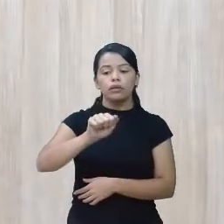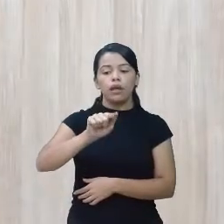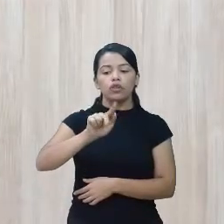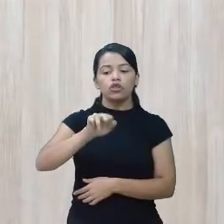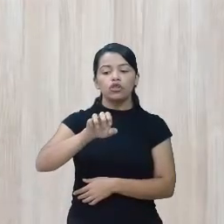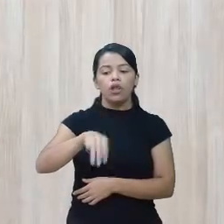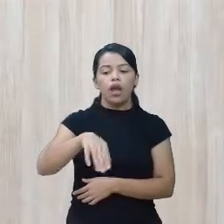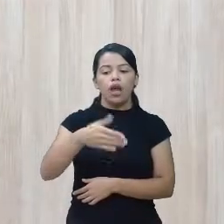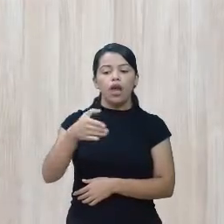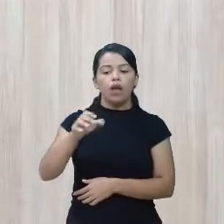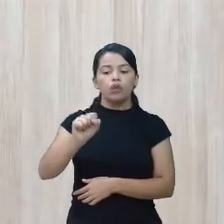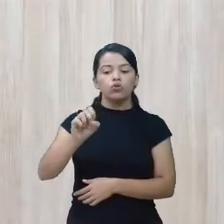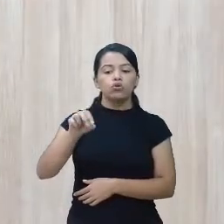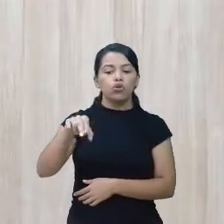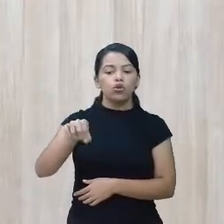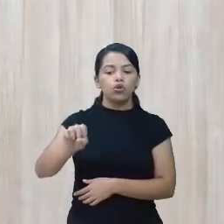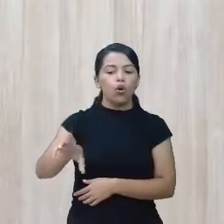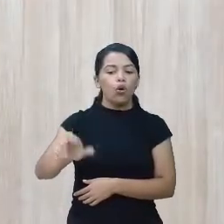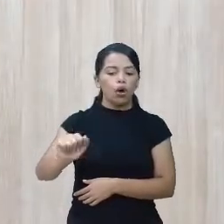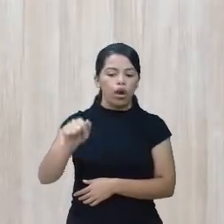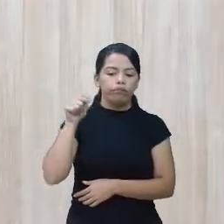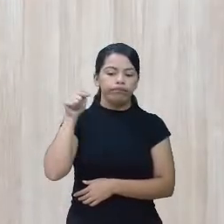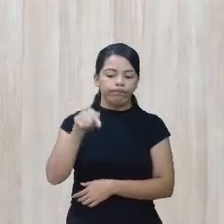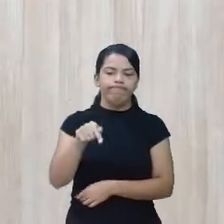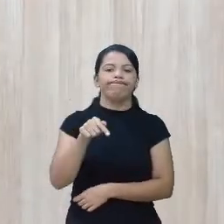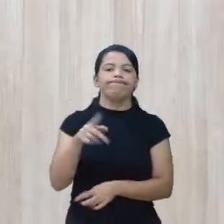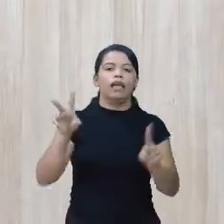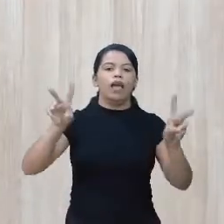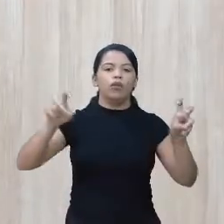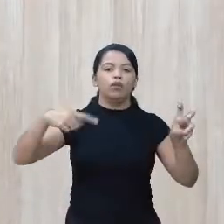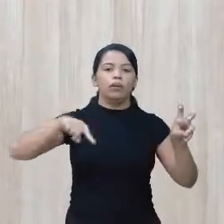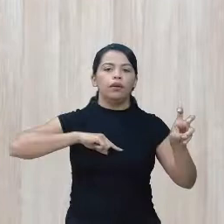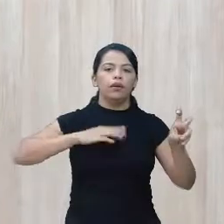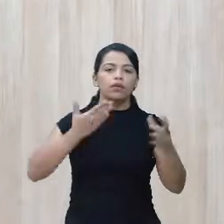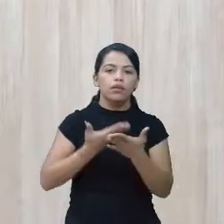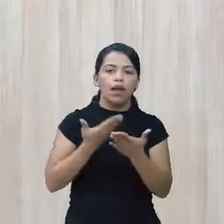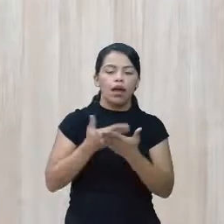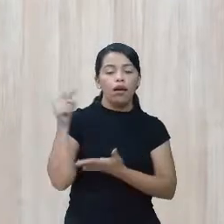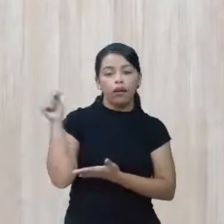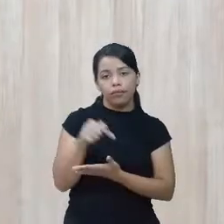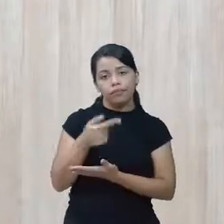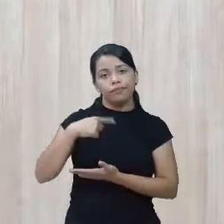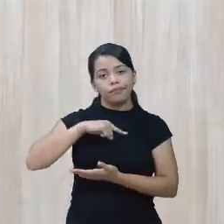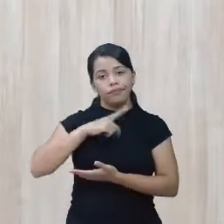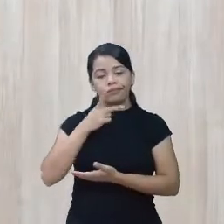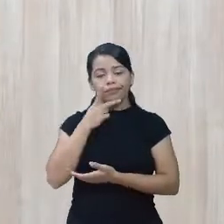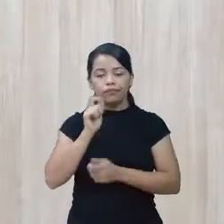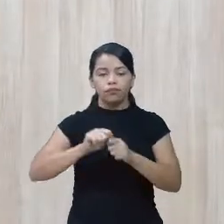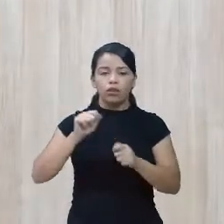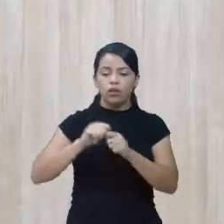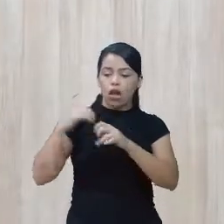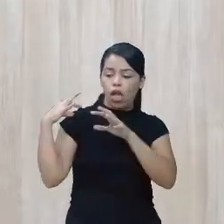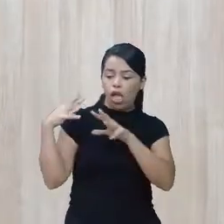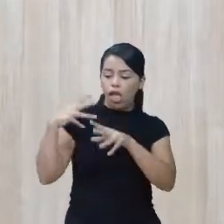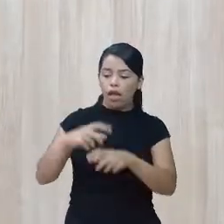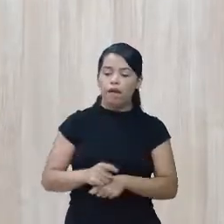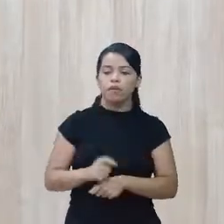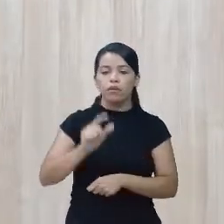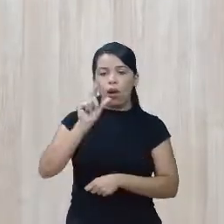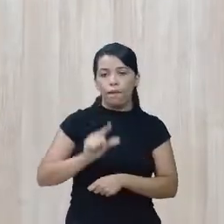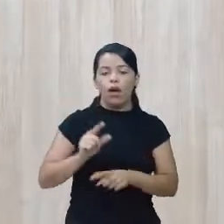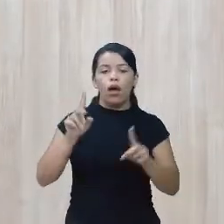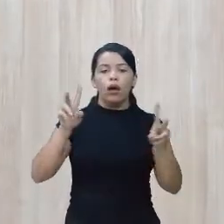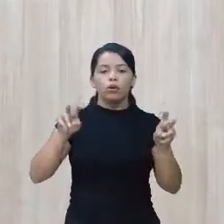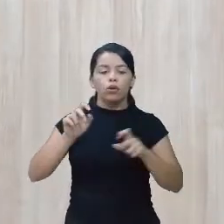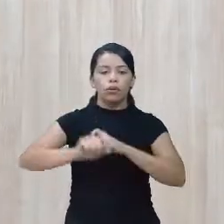de fato, o nosso assunto de hoje. Tá certo? A gente estava fazendo uma revisãozinha